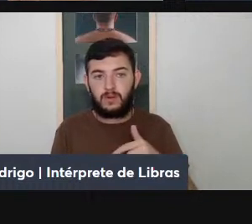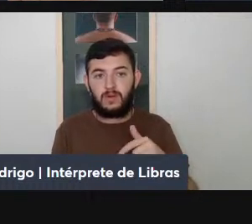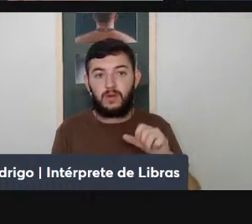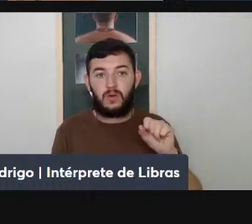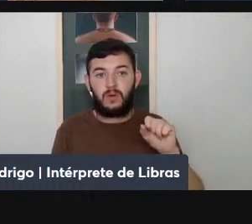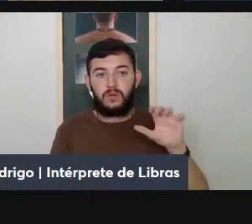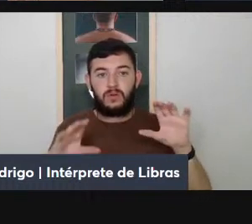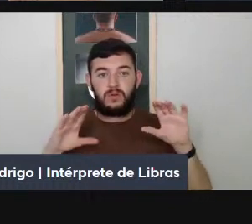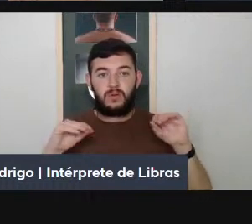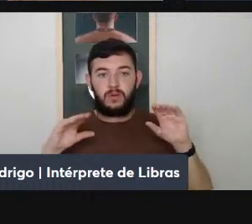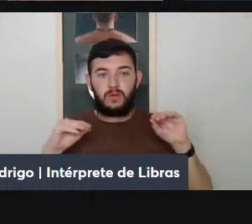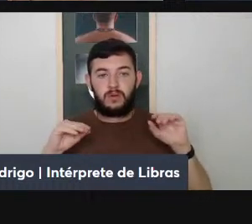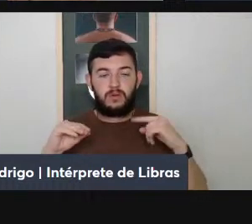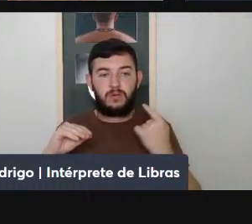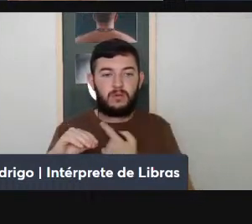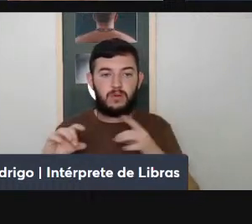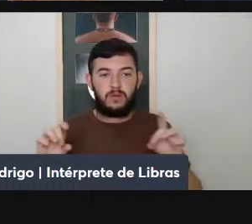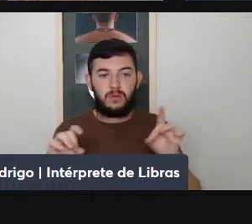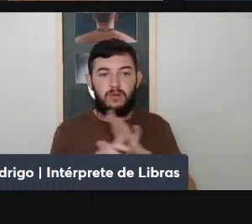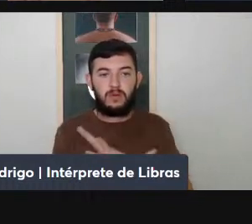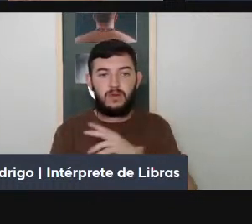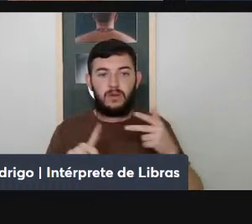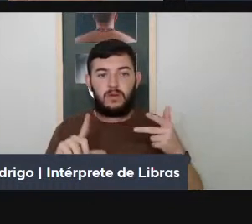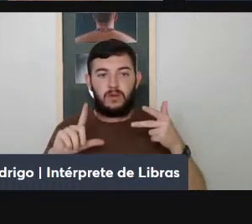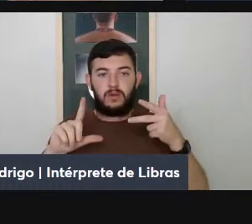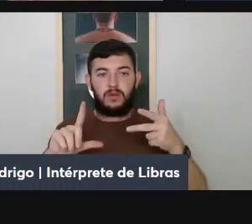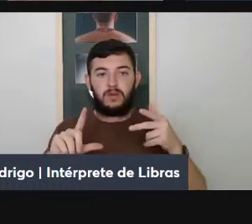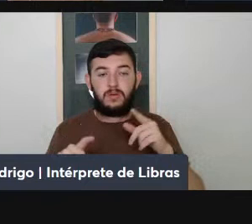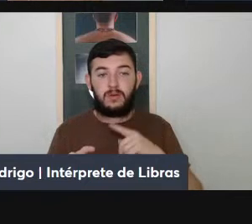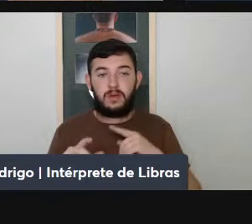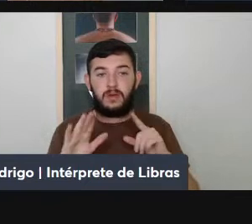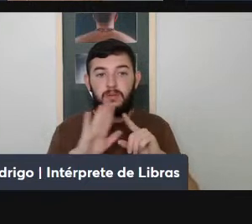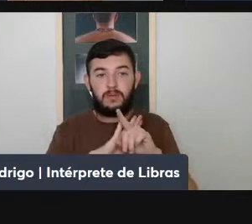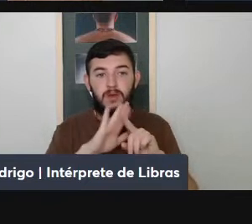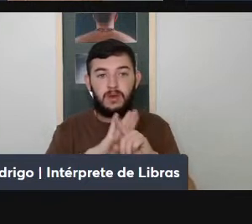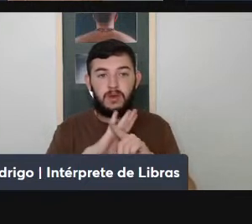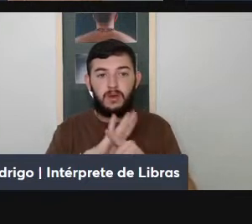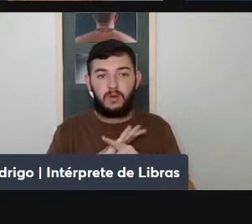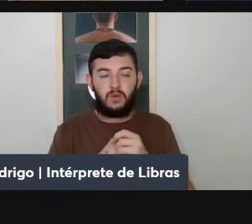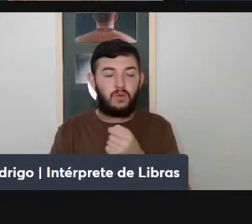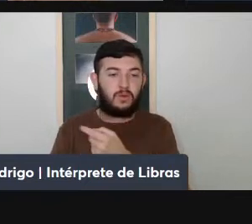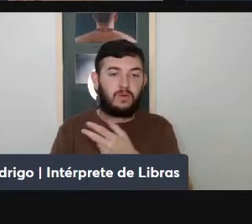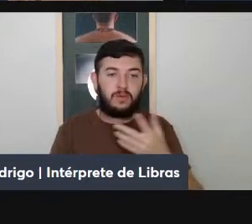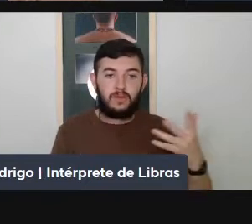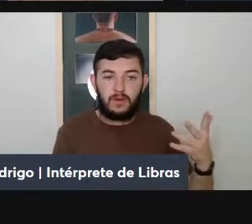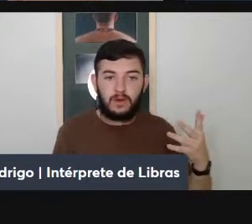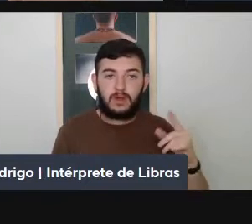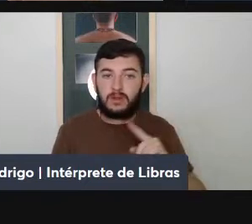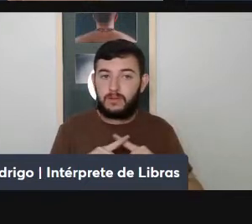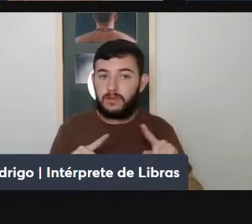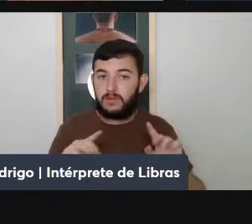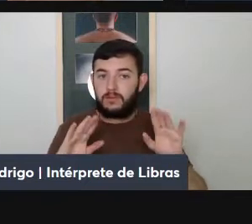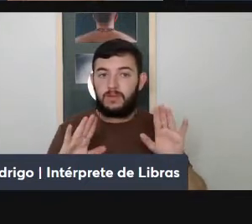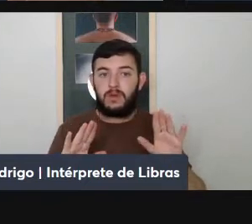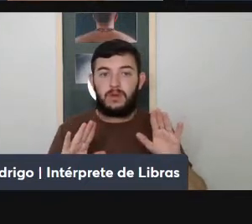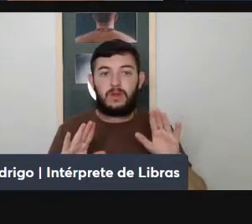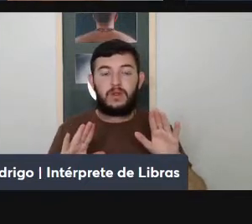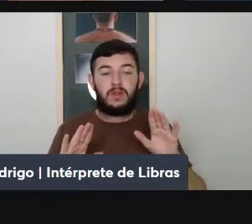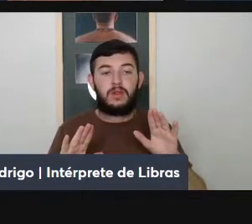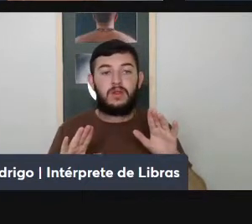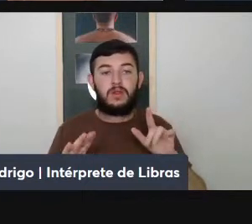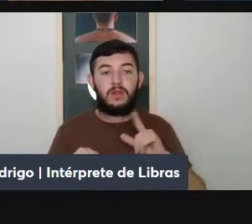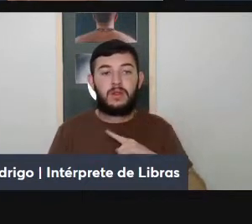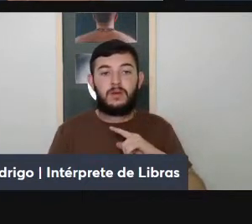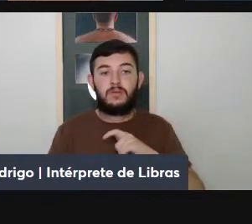que encerrar a nossa live em breve. Temos muitas perguntas no chat, mas teremos mais